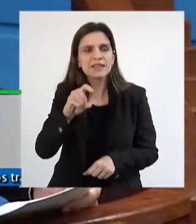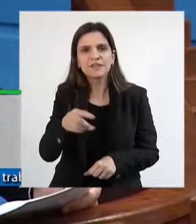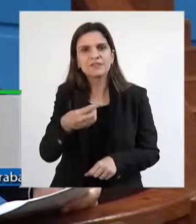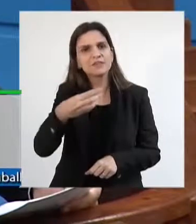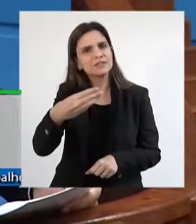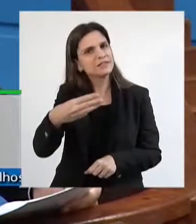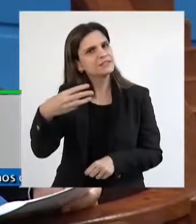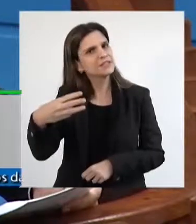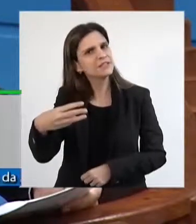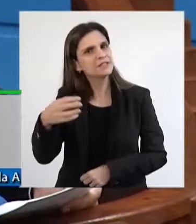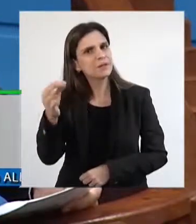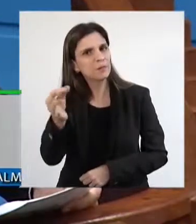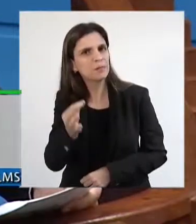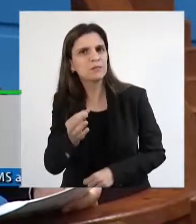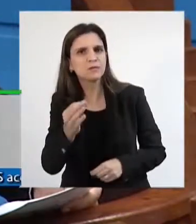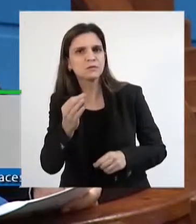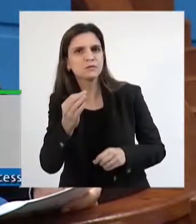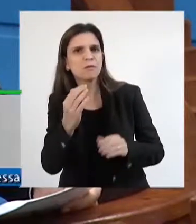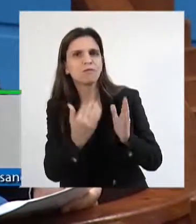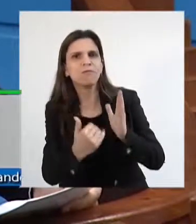10,35%, e agora